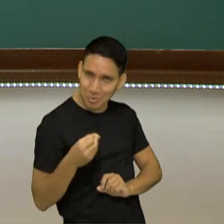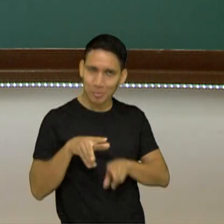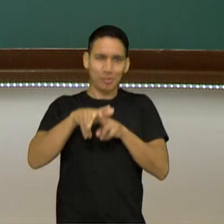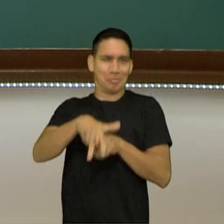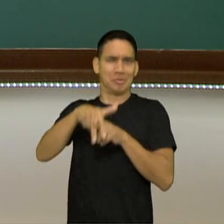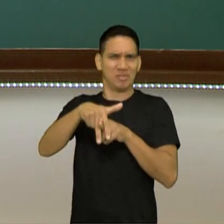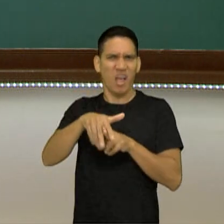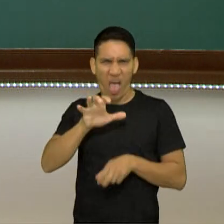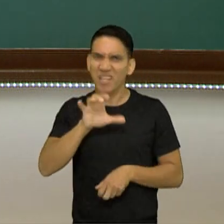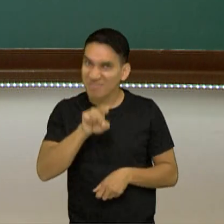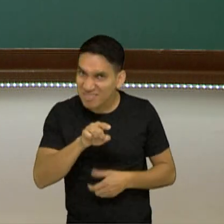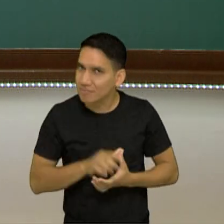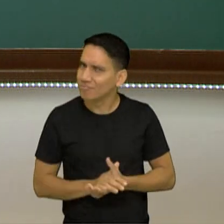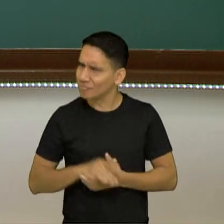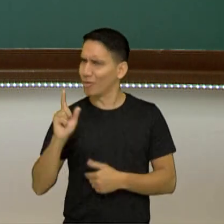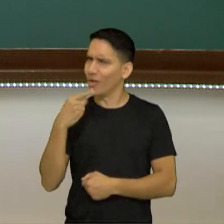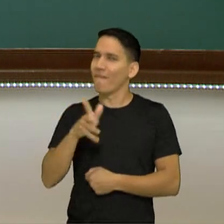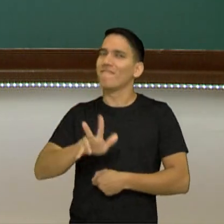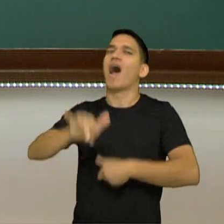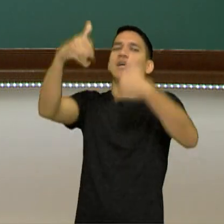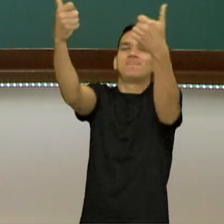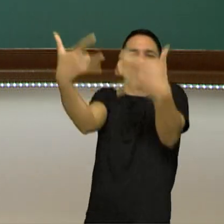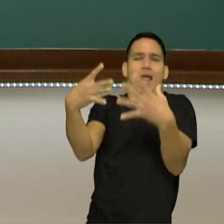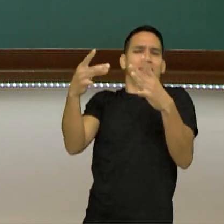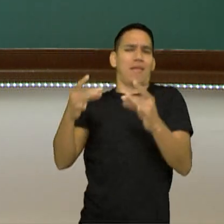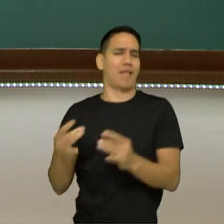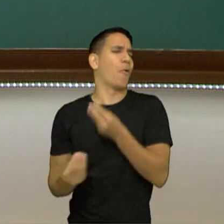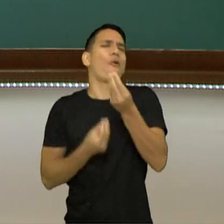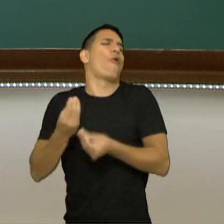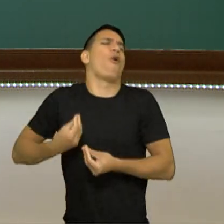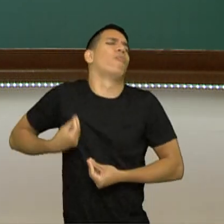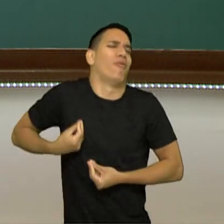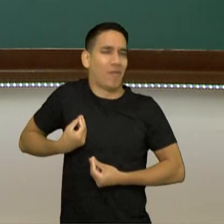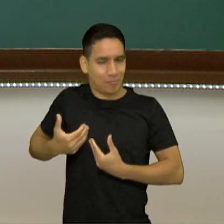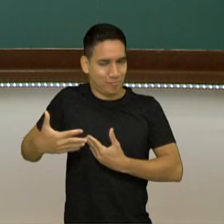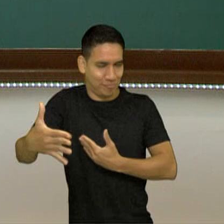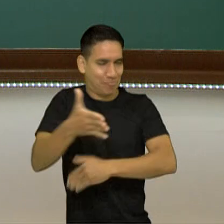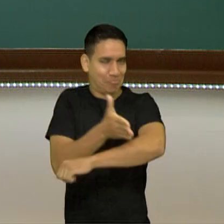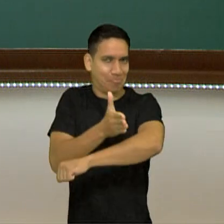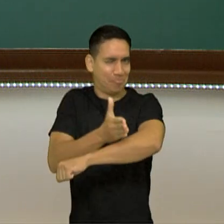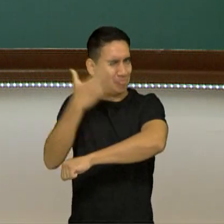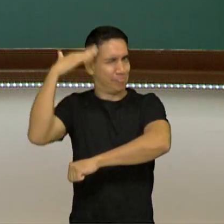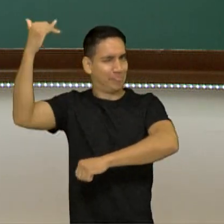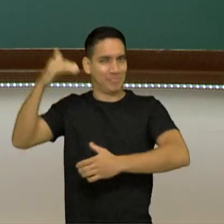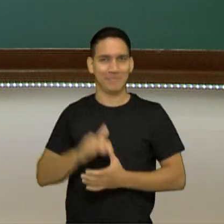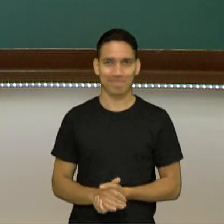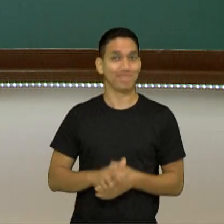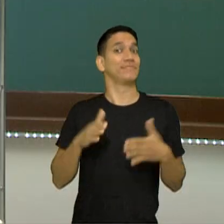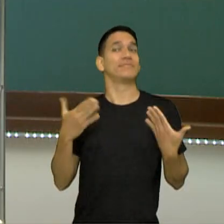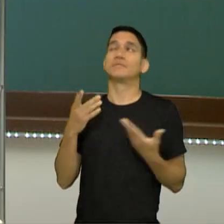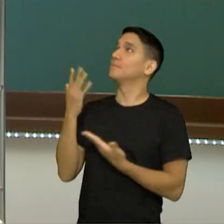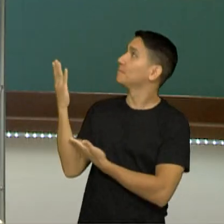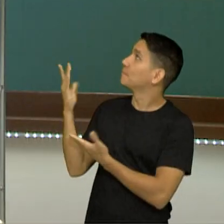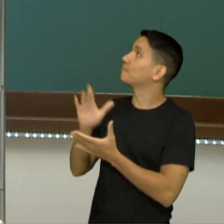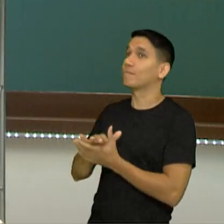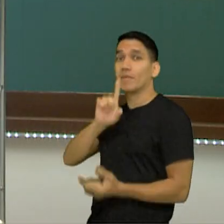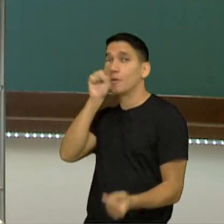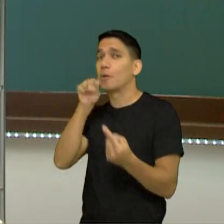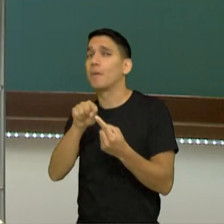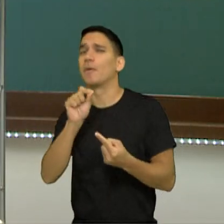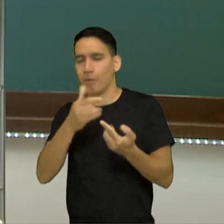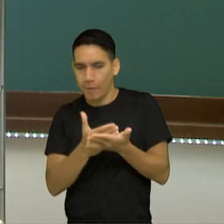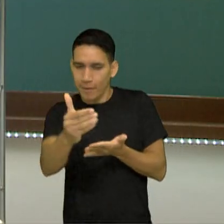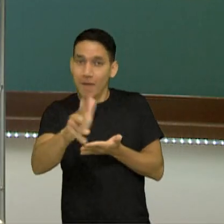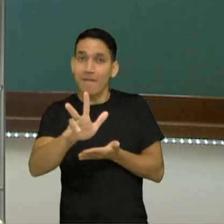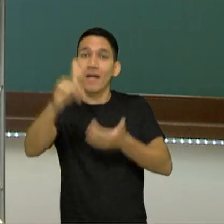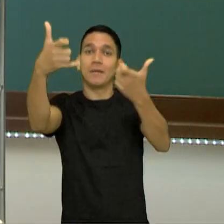mesmo? Vamos ver realmente como que era essa famosa Idade Média. Então, qual que é o objetivo da nossa